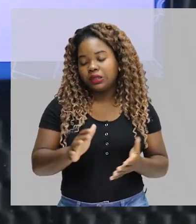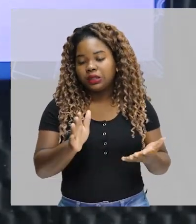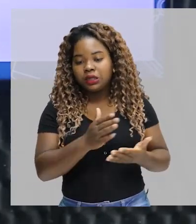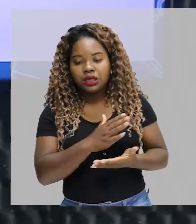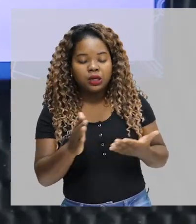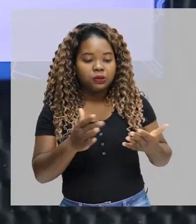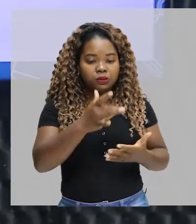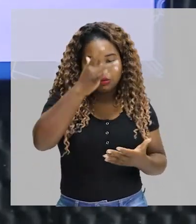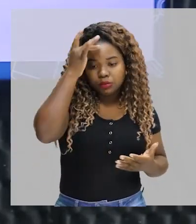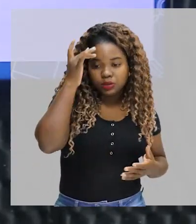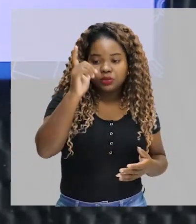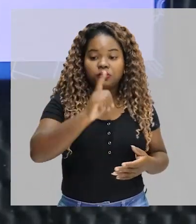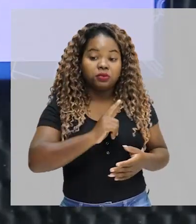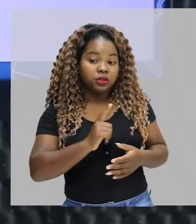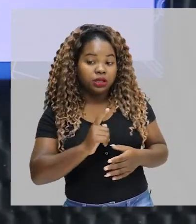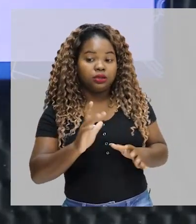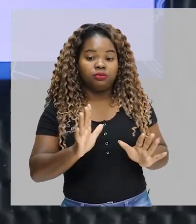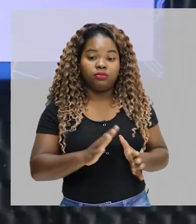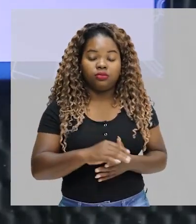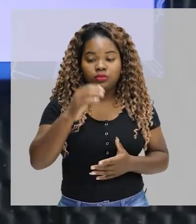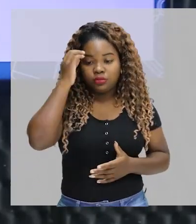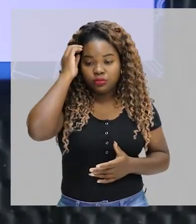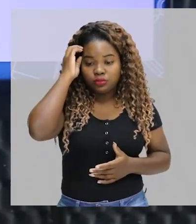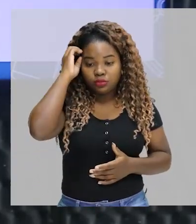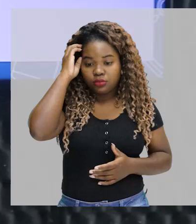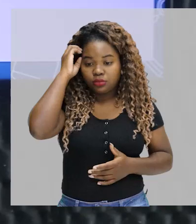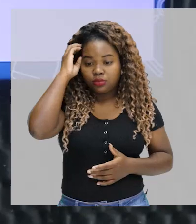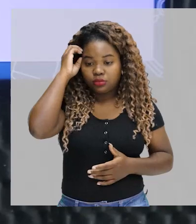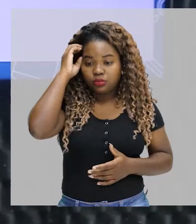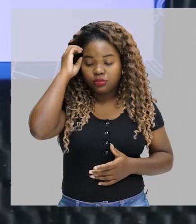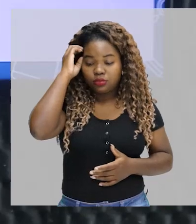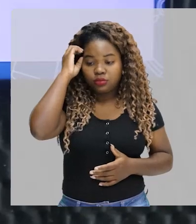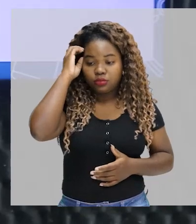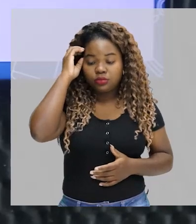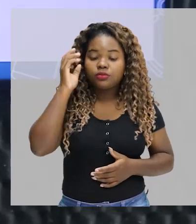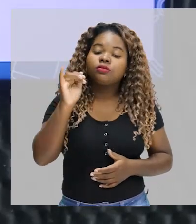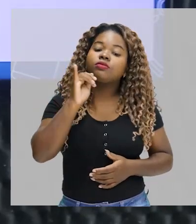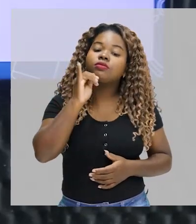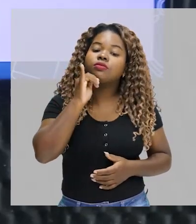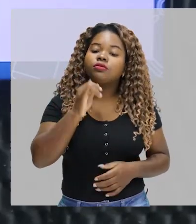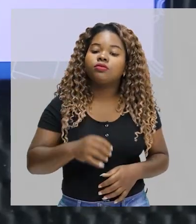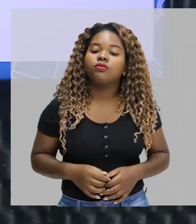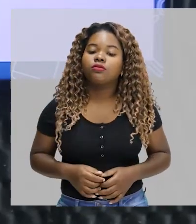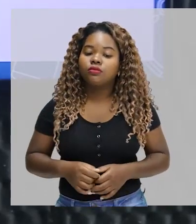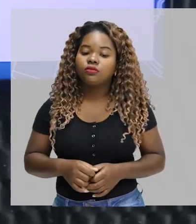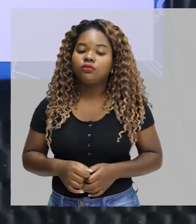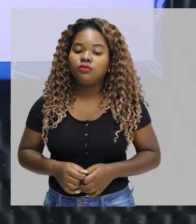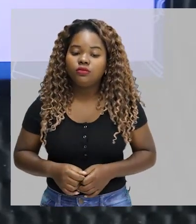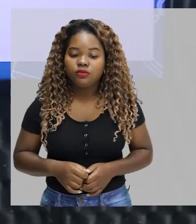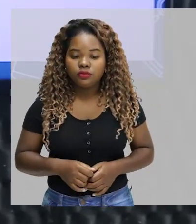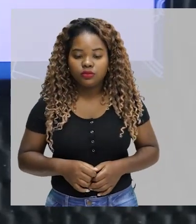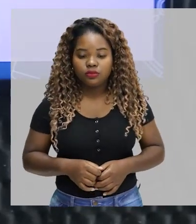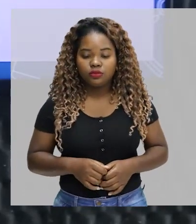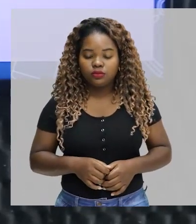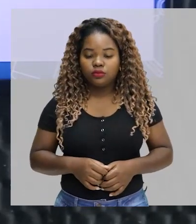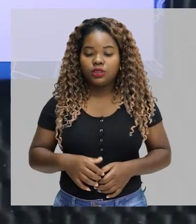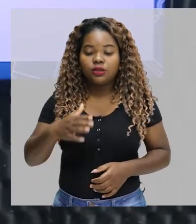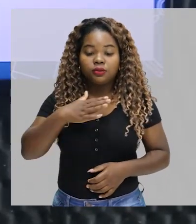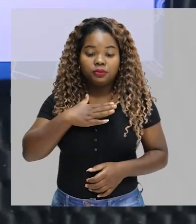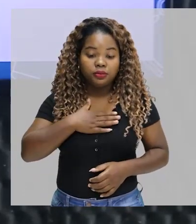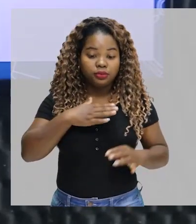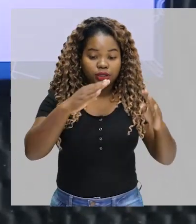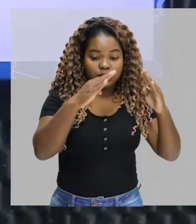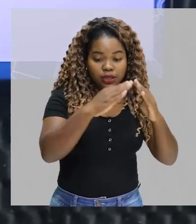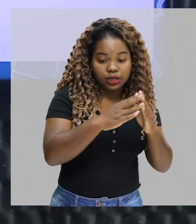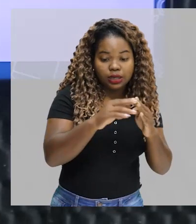coisa, alguém tem relação de posse com algo, tá? Exemplo, my house is blue, minha casa é